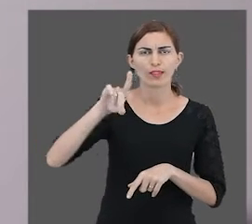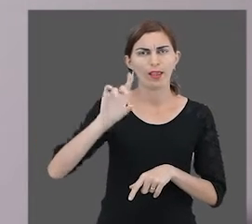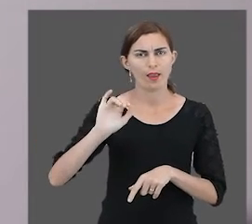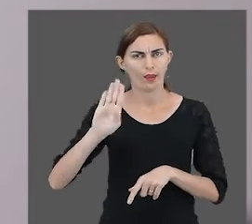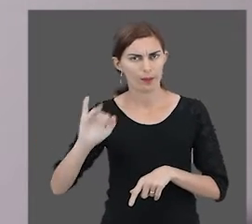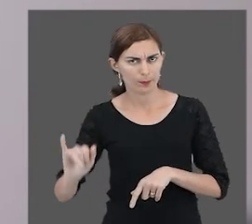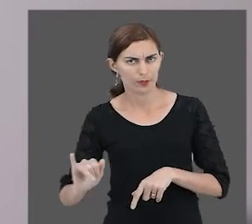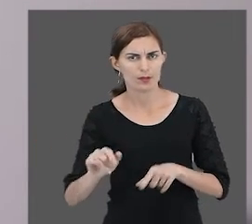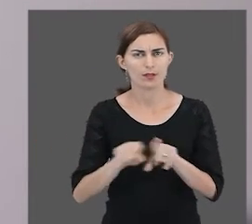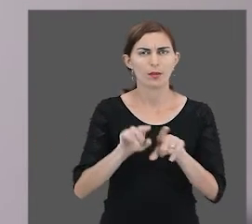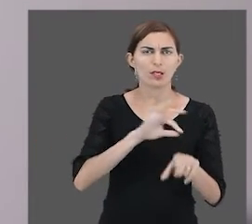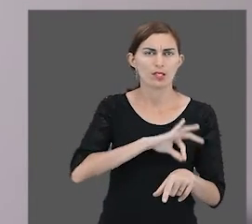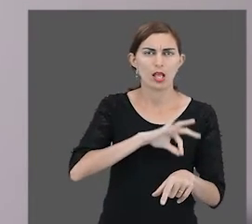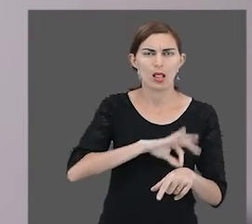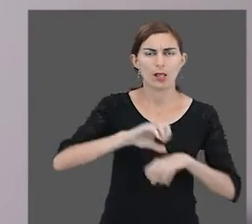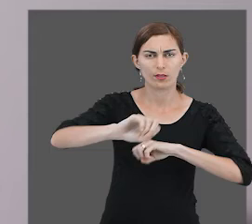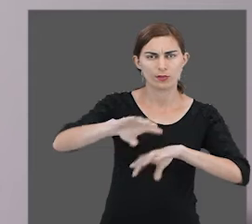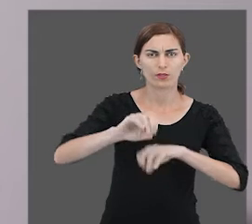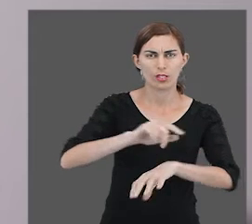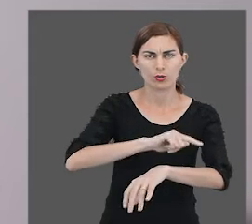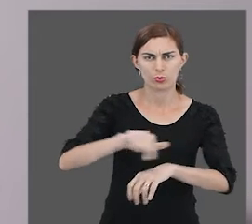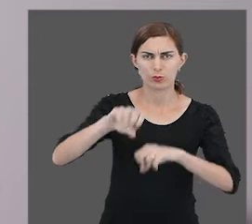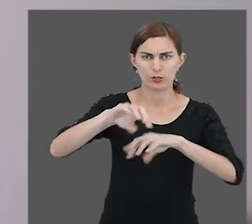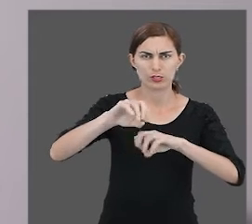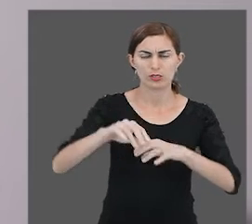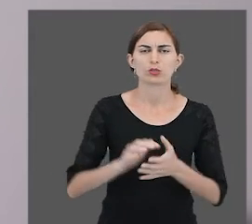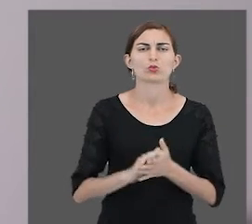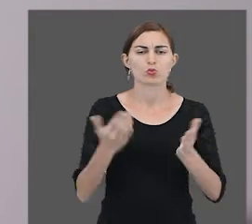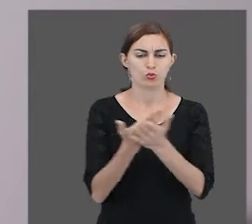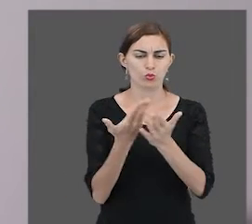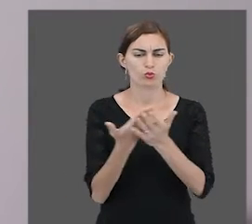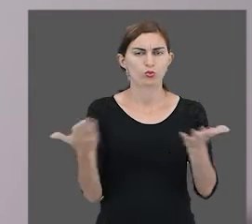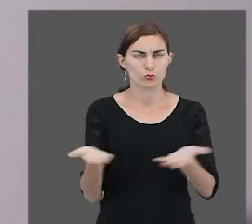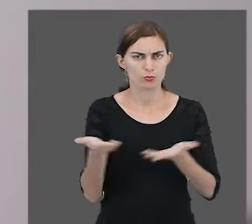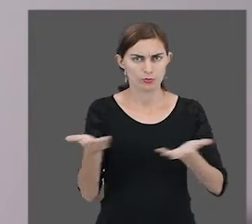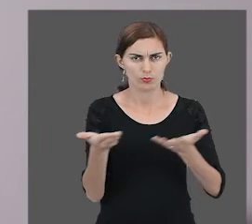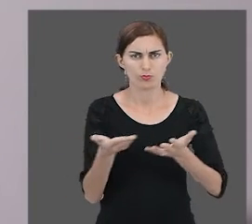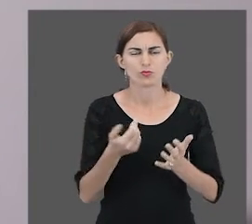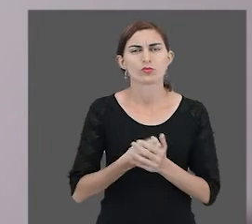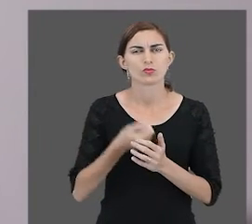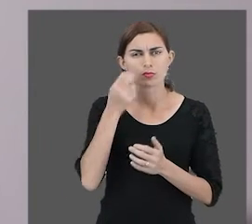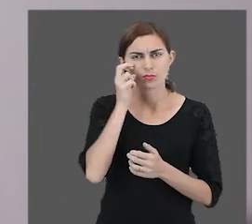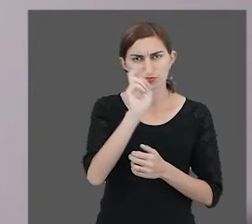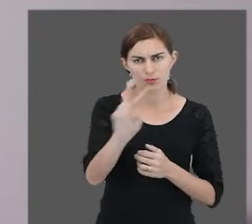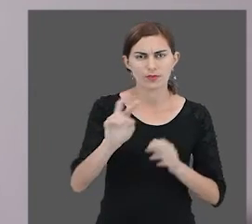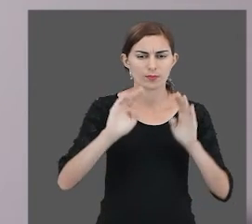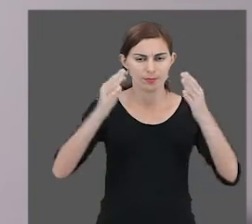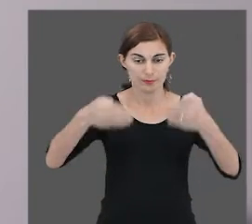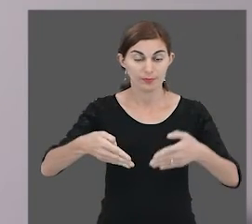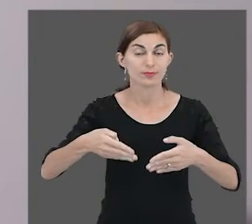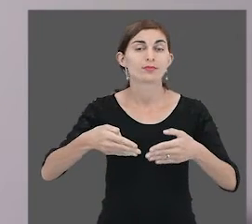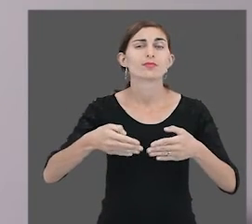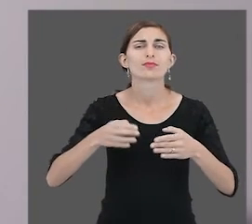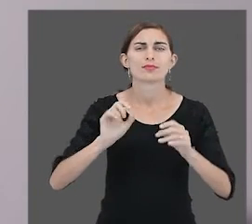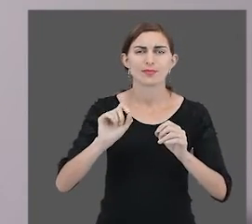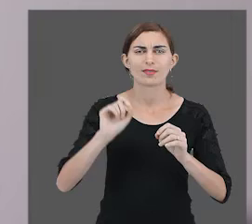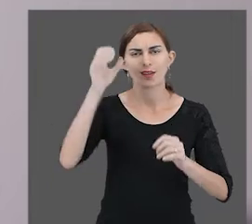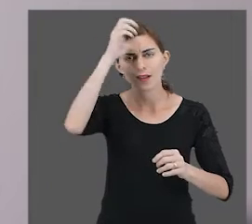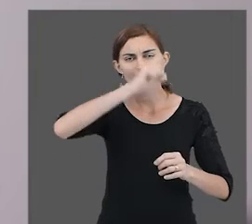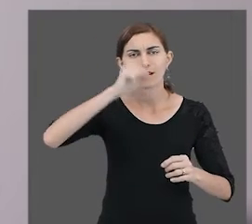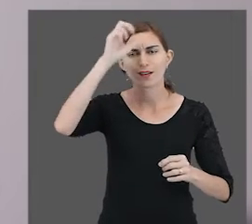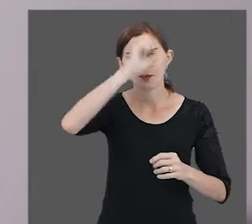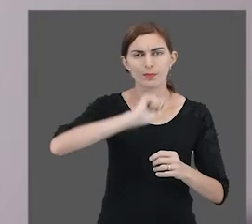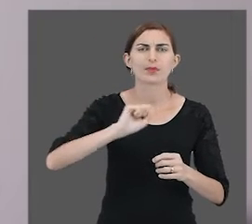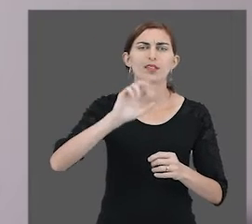a gente estudou sobre o salário educação. No nosso estudo de hoje, nós vamos concentrar nossos esforços para